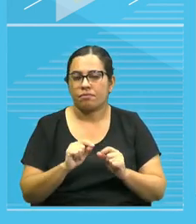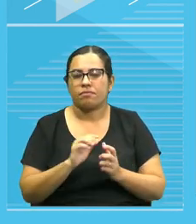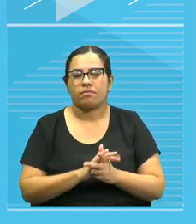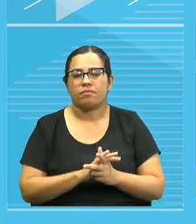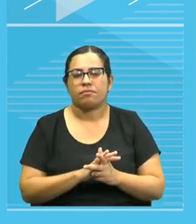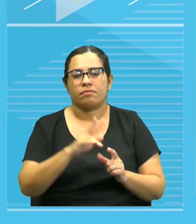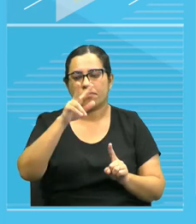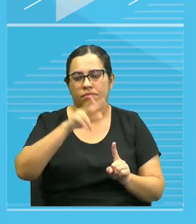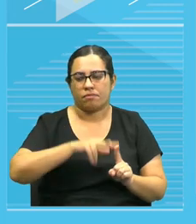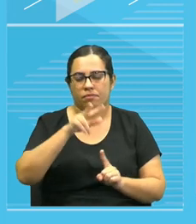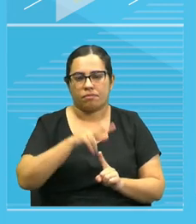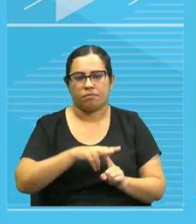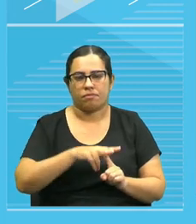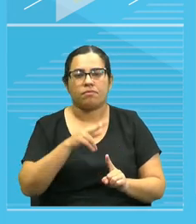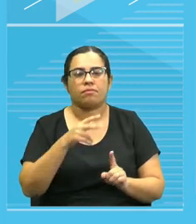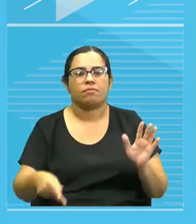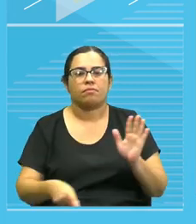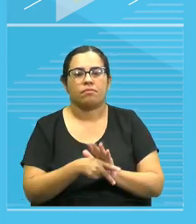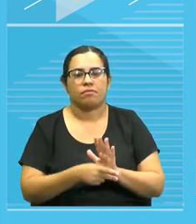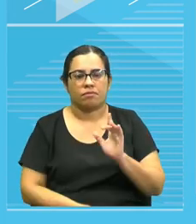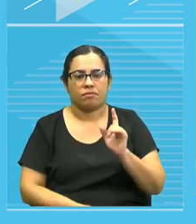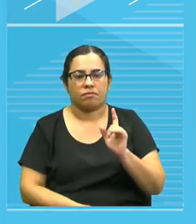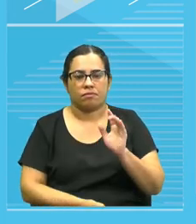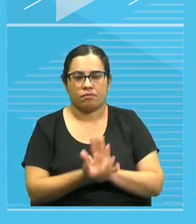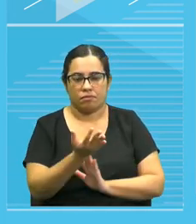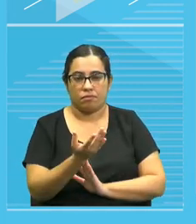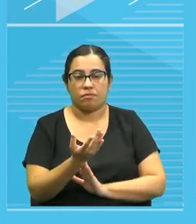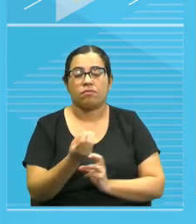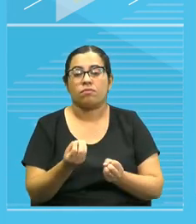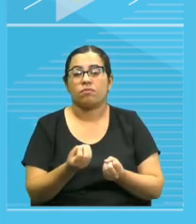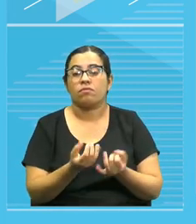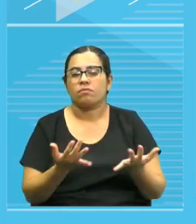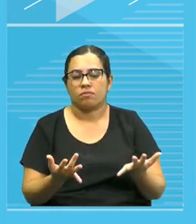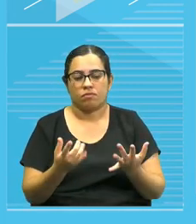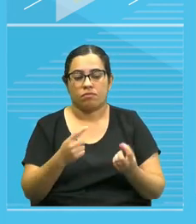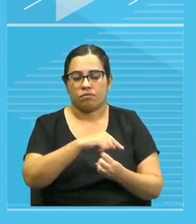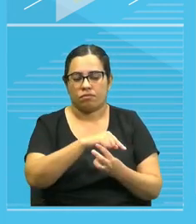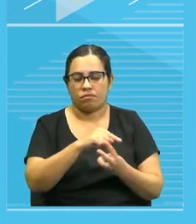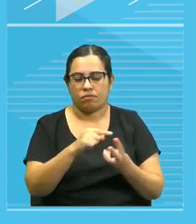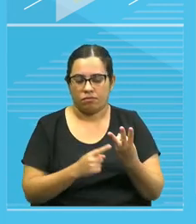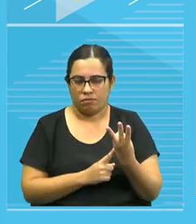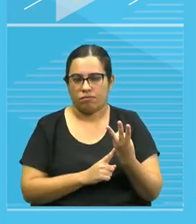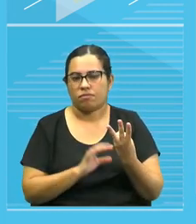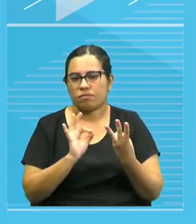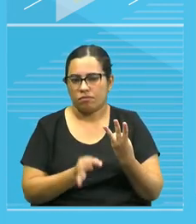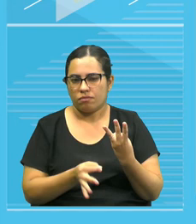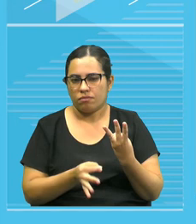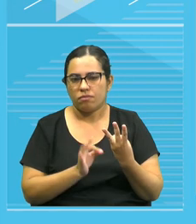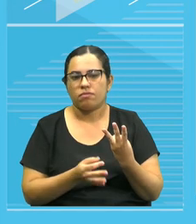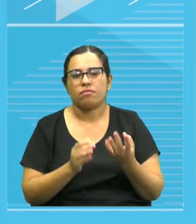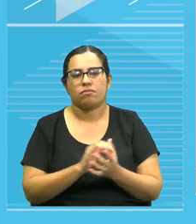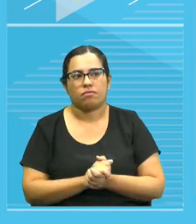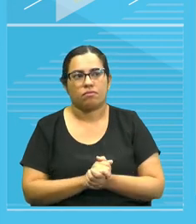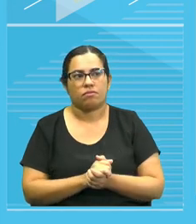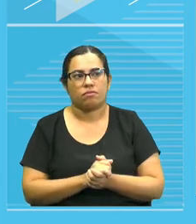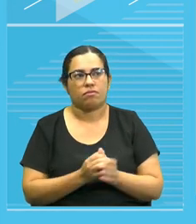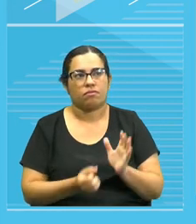de formação três entalpias são mais comuns de aparecer formação